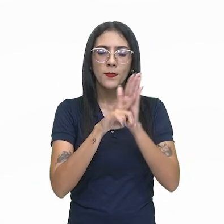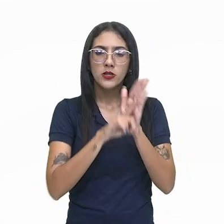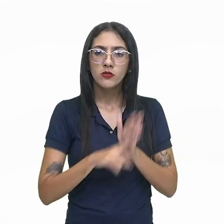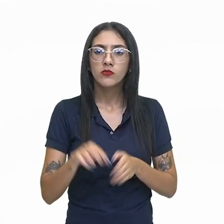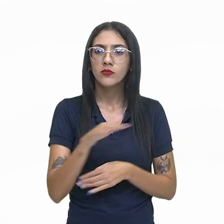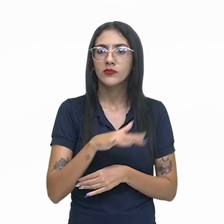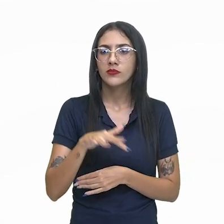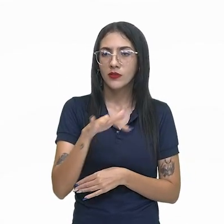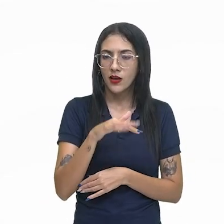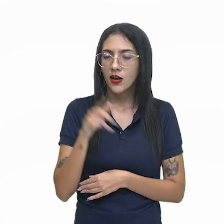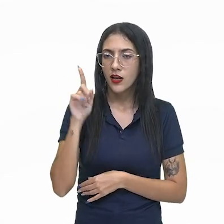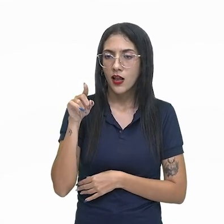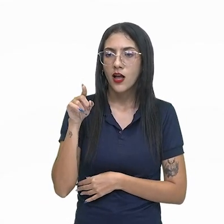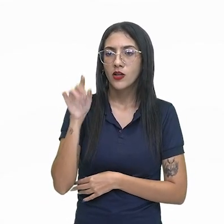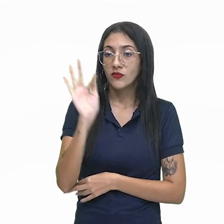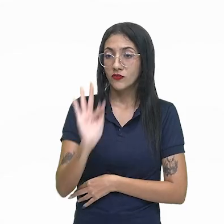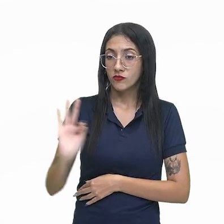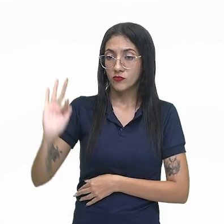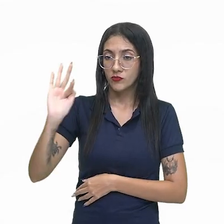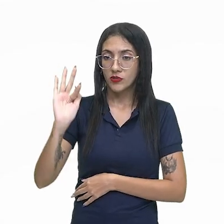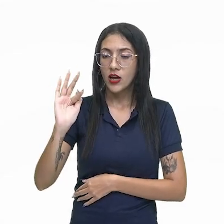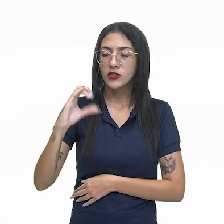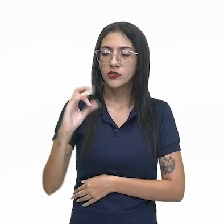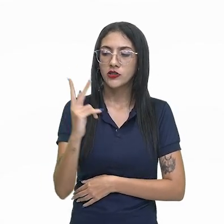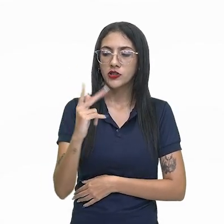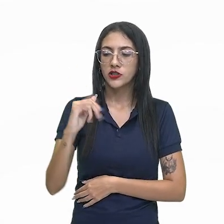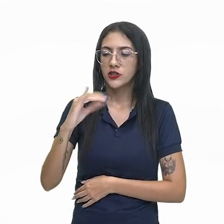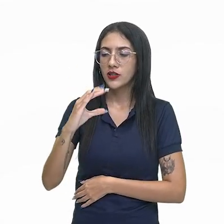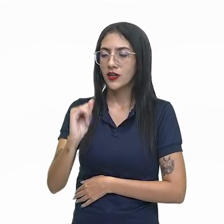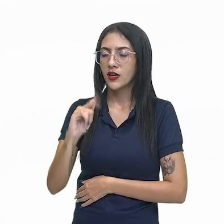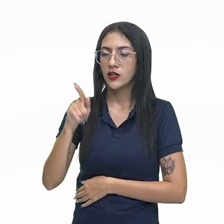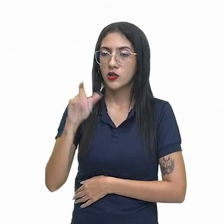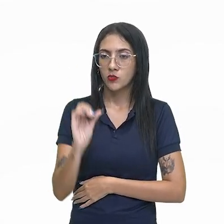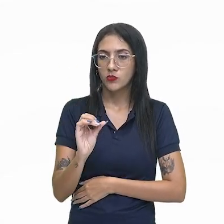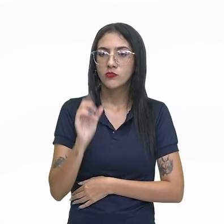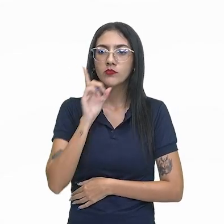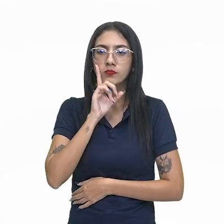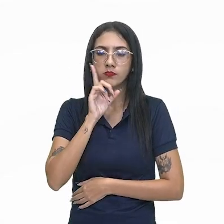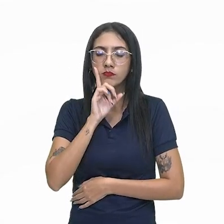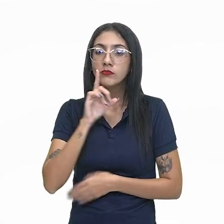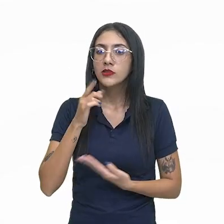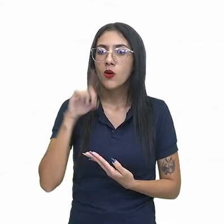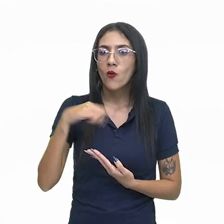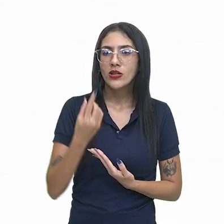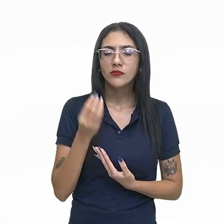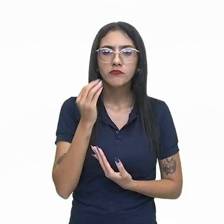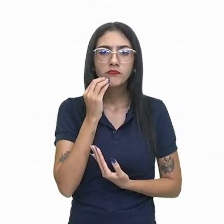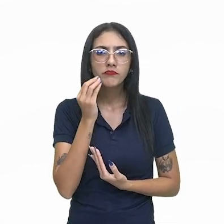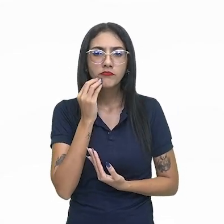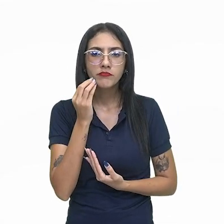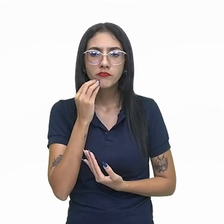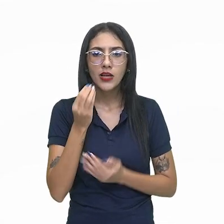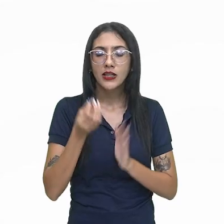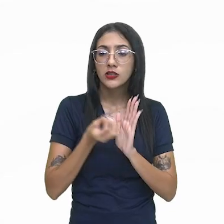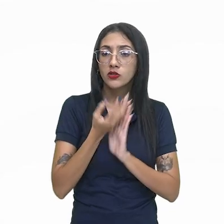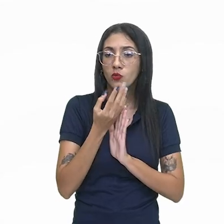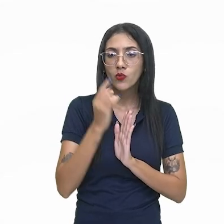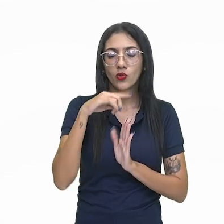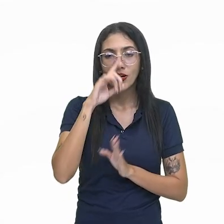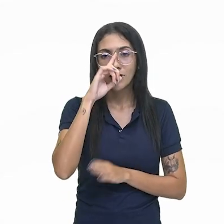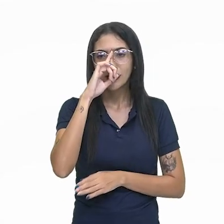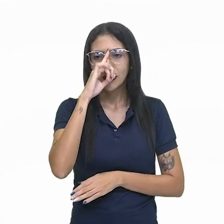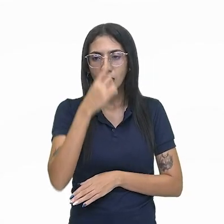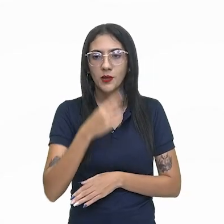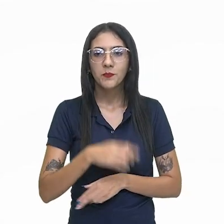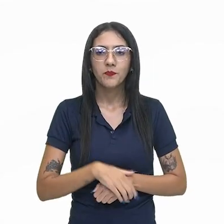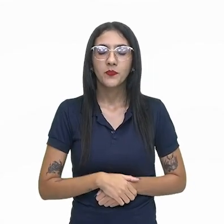de Chicago, e desenvolveram um aparelho que simulava essas condições hipotéticas da Terra primitiva. E,